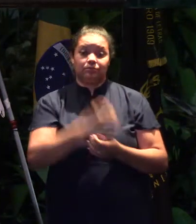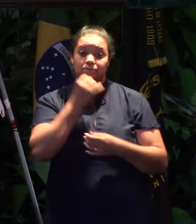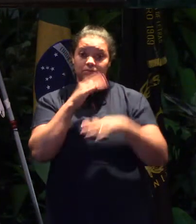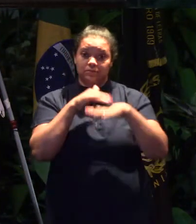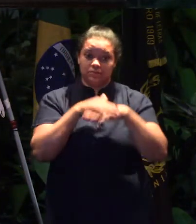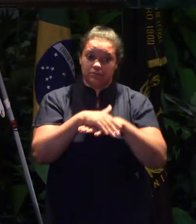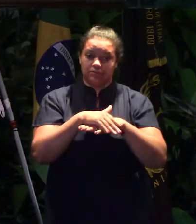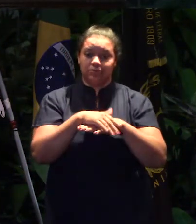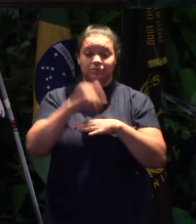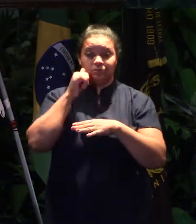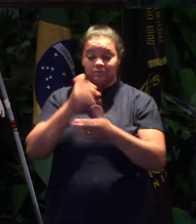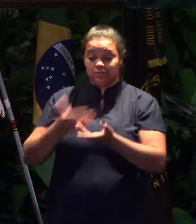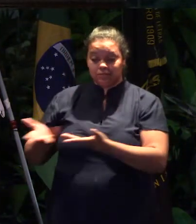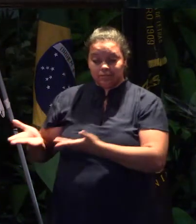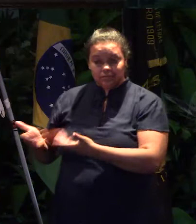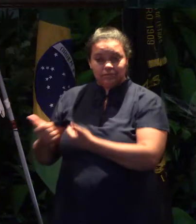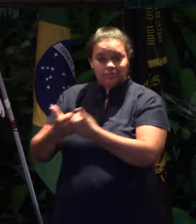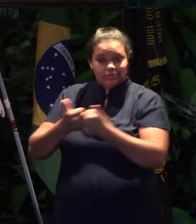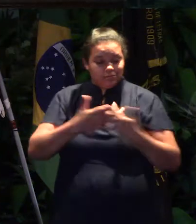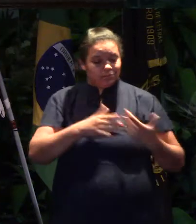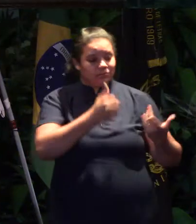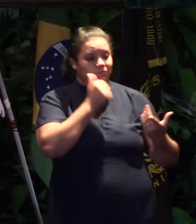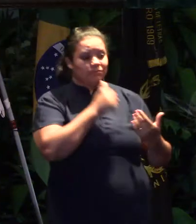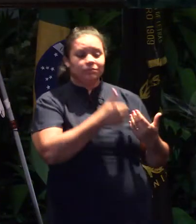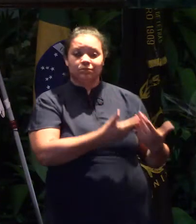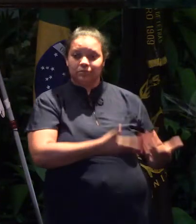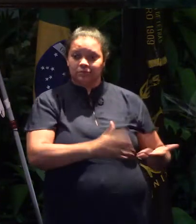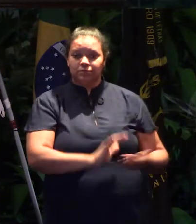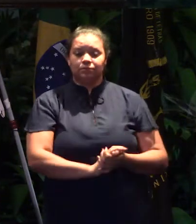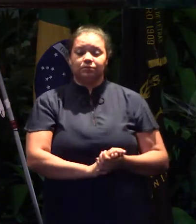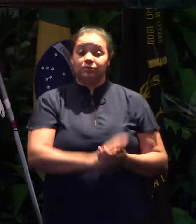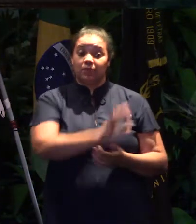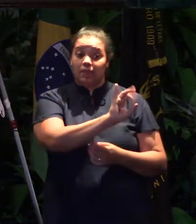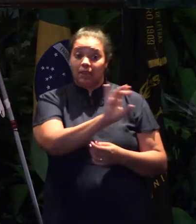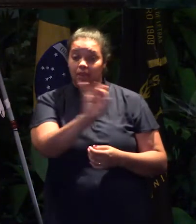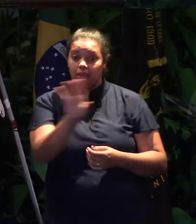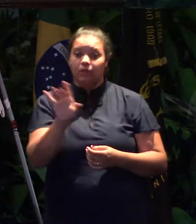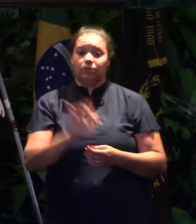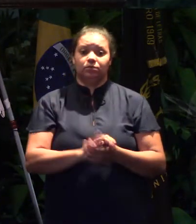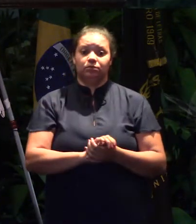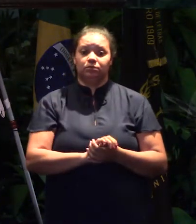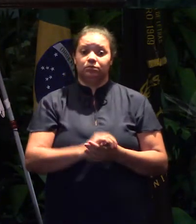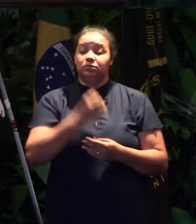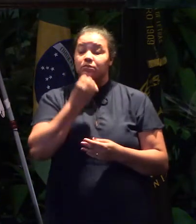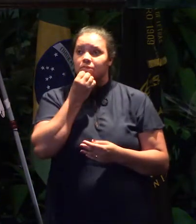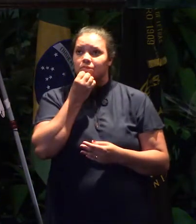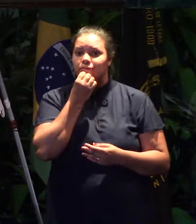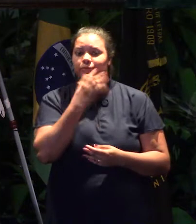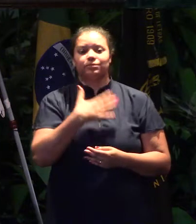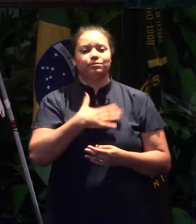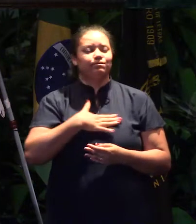noite, Luciana. Boa noite, Thaís. A cada um de vocês. Para mim, é uma satisfação imensa,